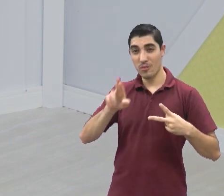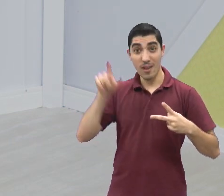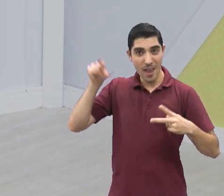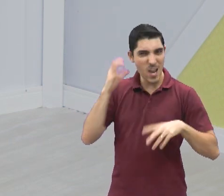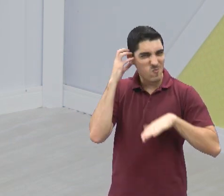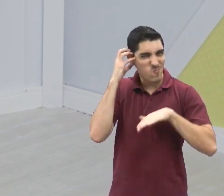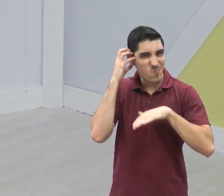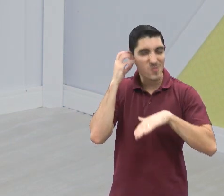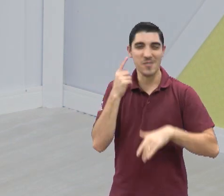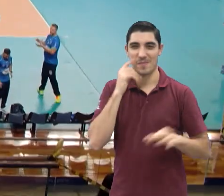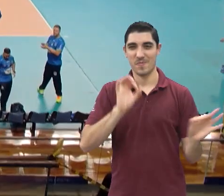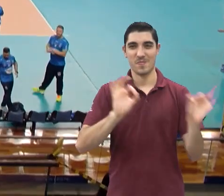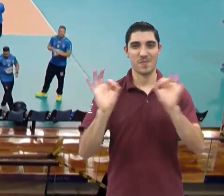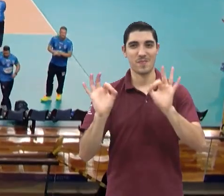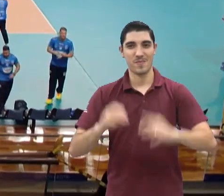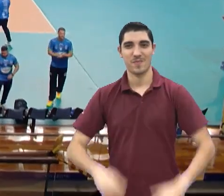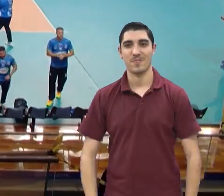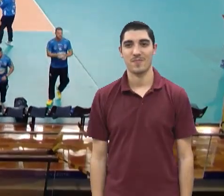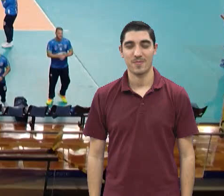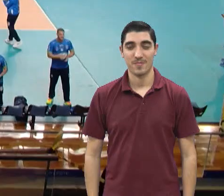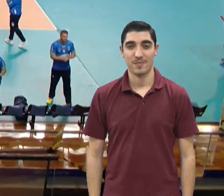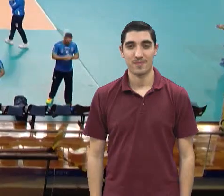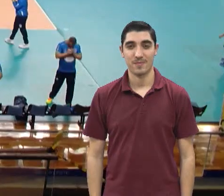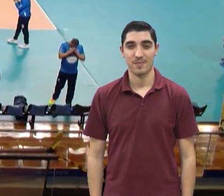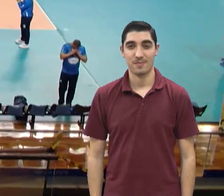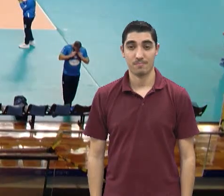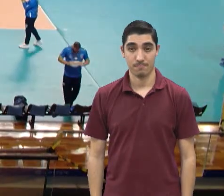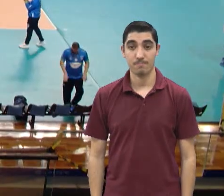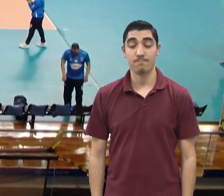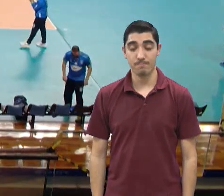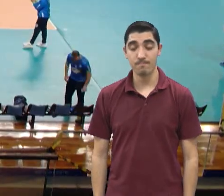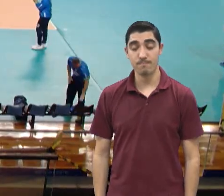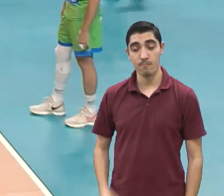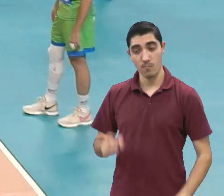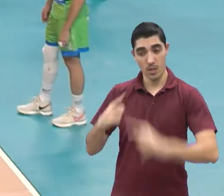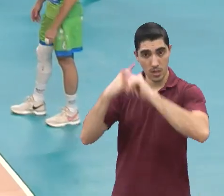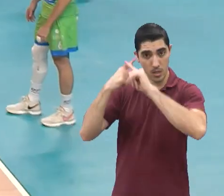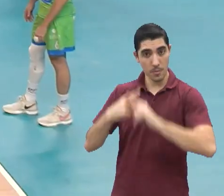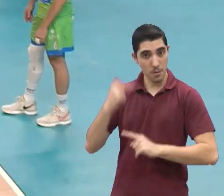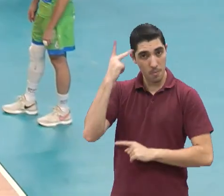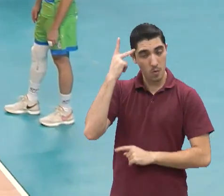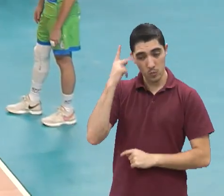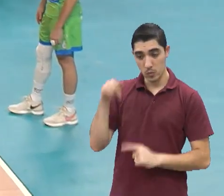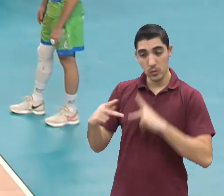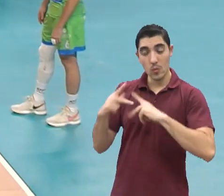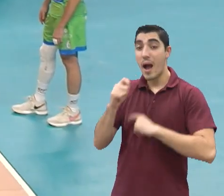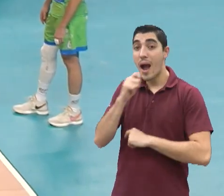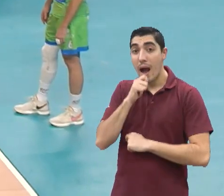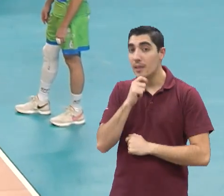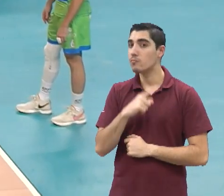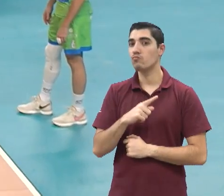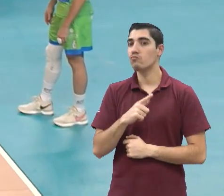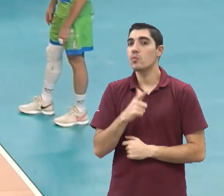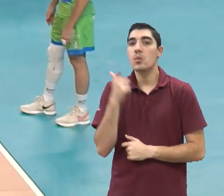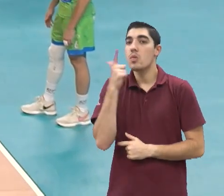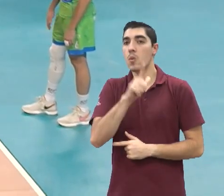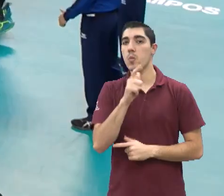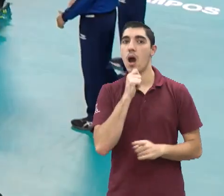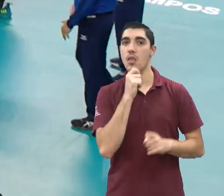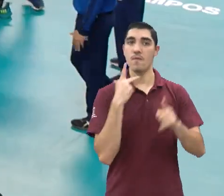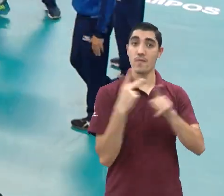Matheus! Ainda sem vencer no Campeonato Paulista de Vôlei, o São José tinha uma dura missão pela